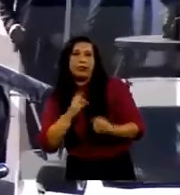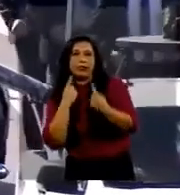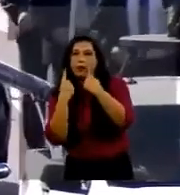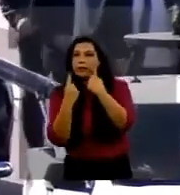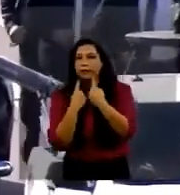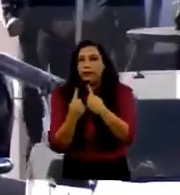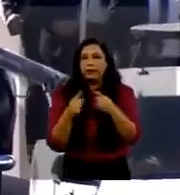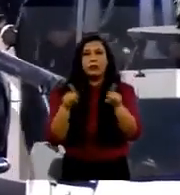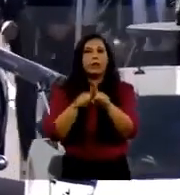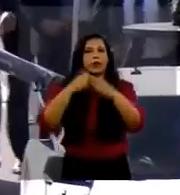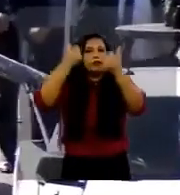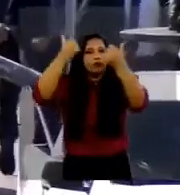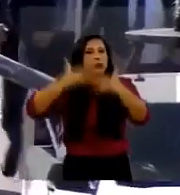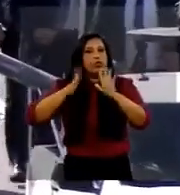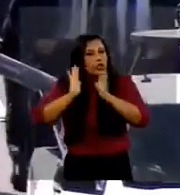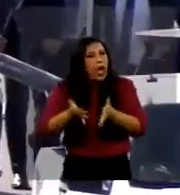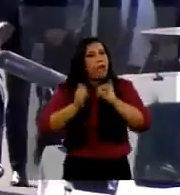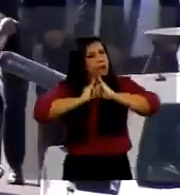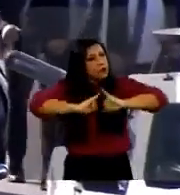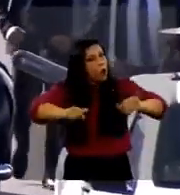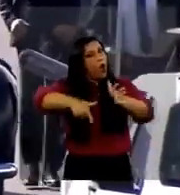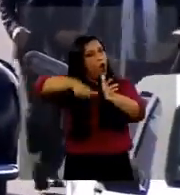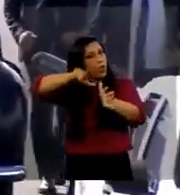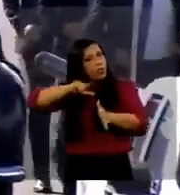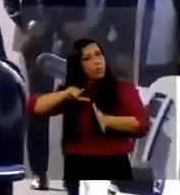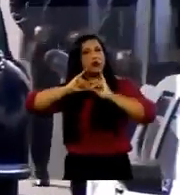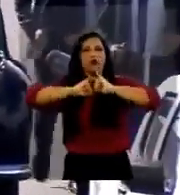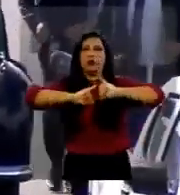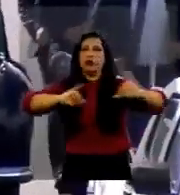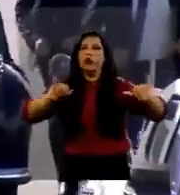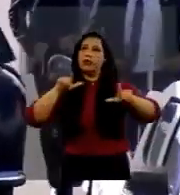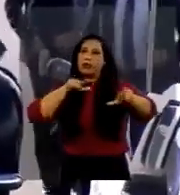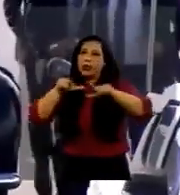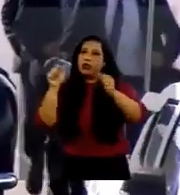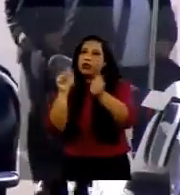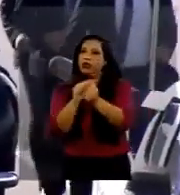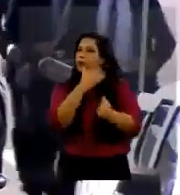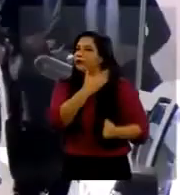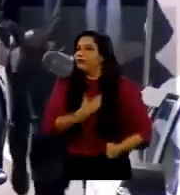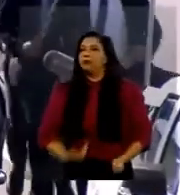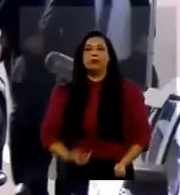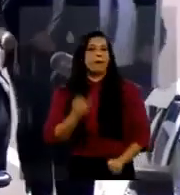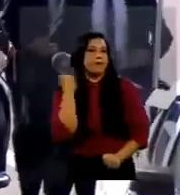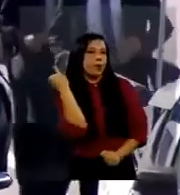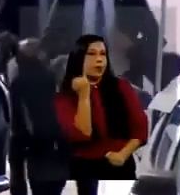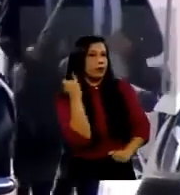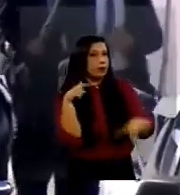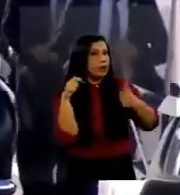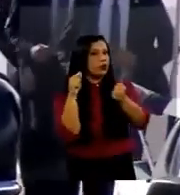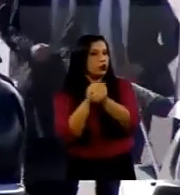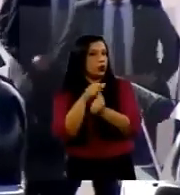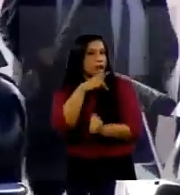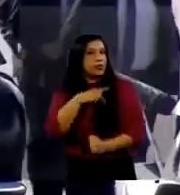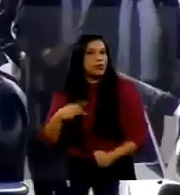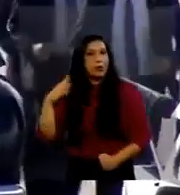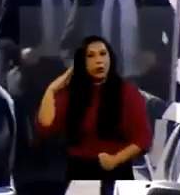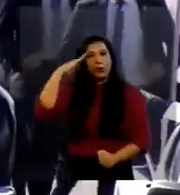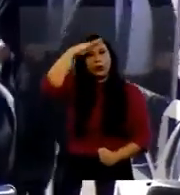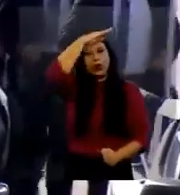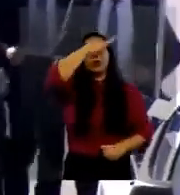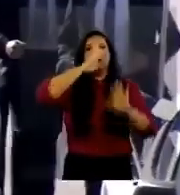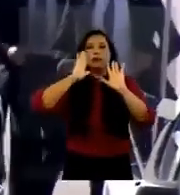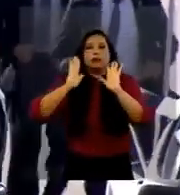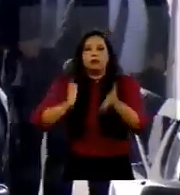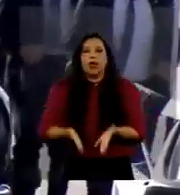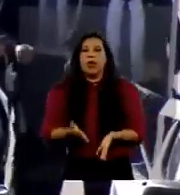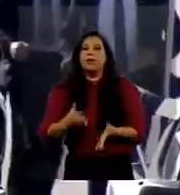Federal, sempre trazendo aí já nomes importantes para complementar o governo, né, como um todo, que não... pelo que nós vimos